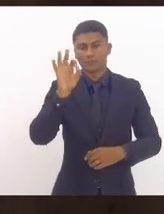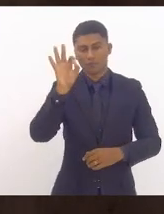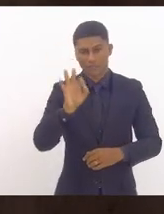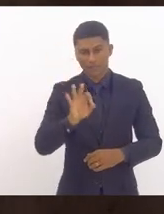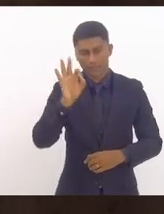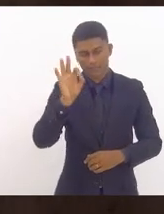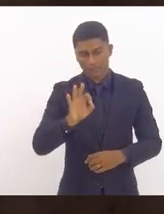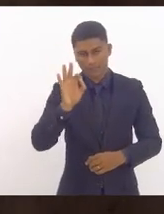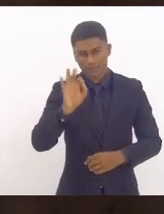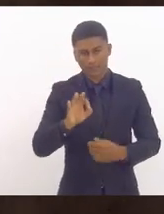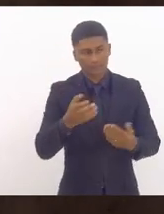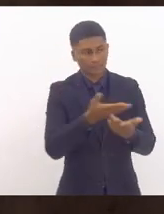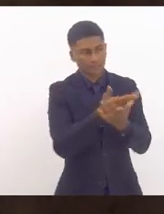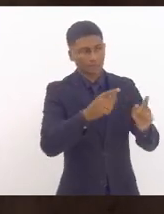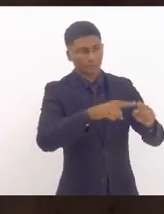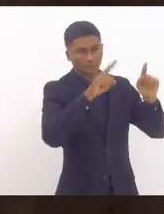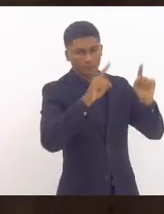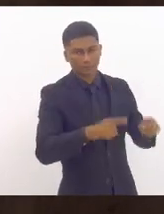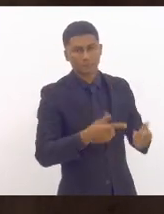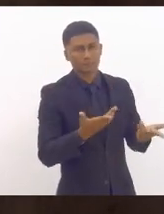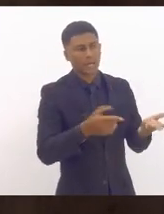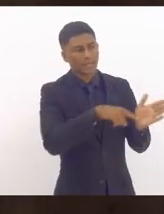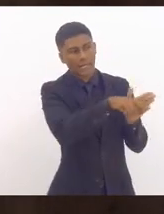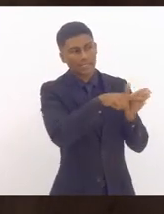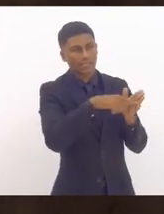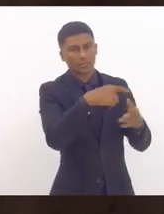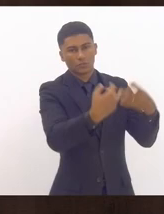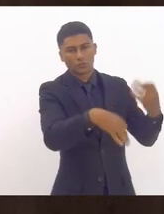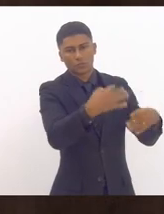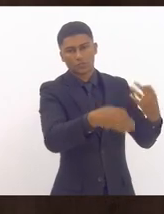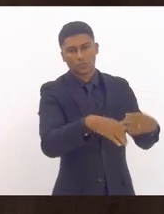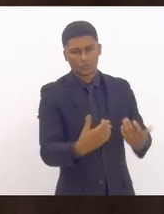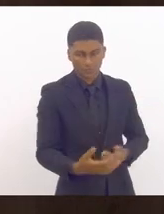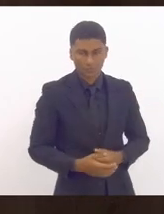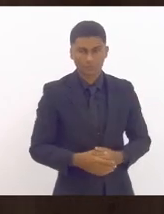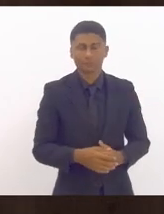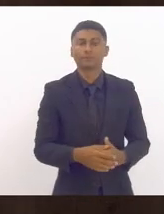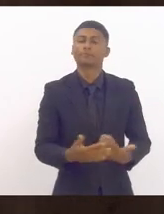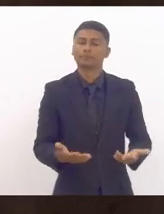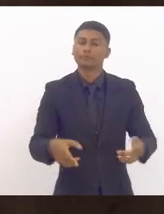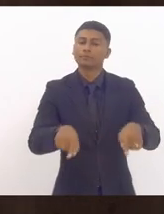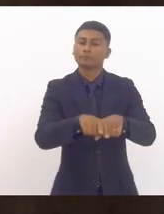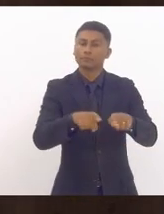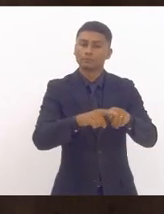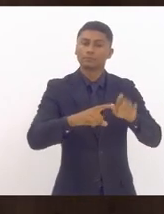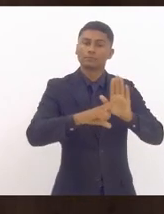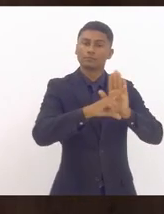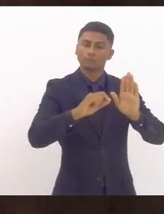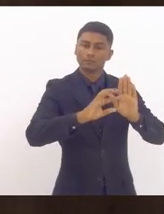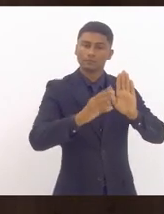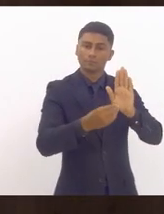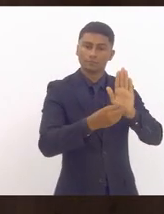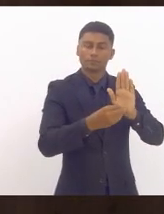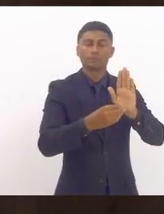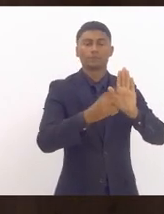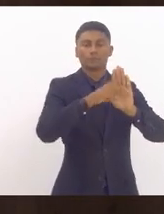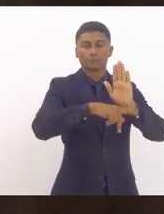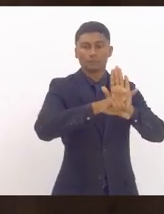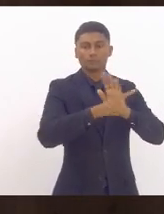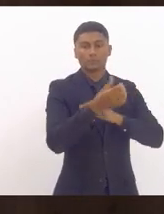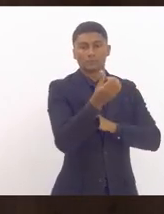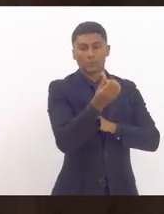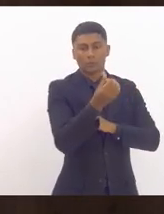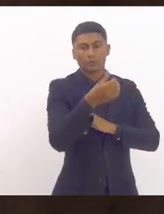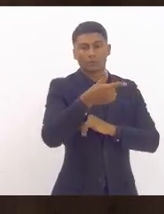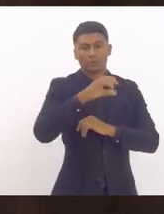20% dos cargos de analista jurídico. Adiciona-se artigo PL 6291 de 22,